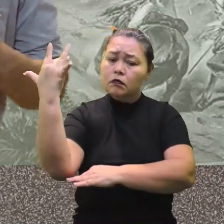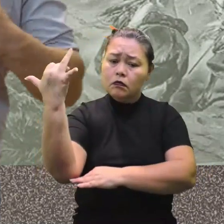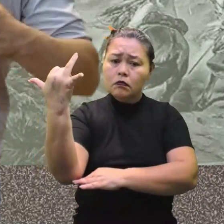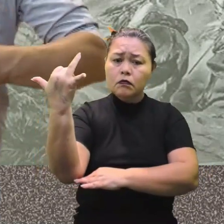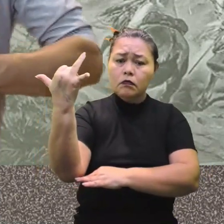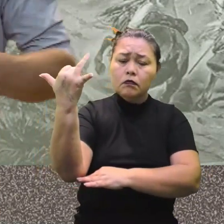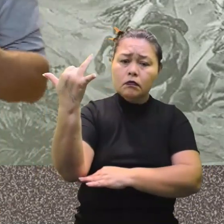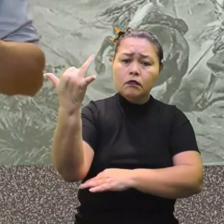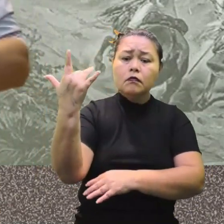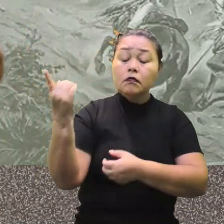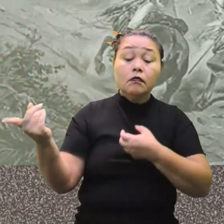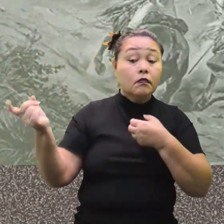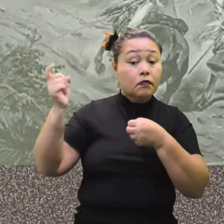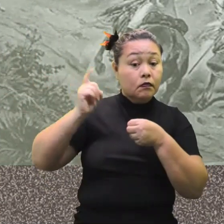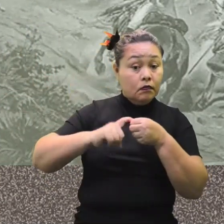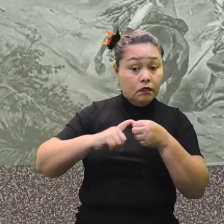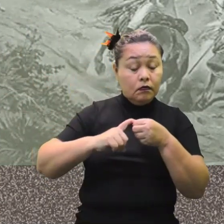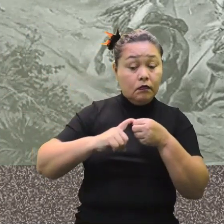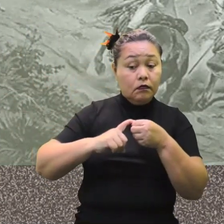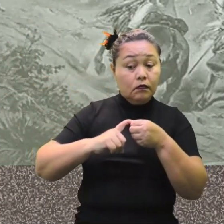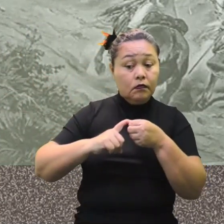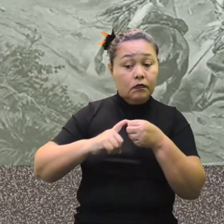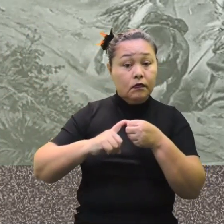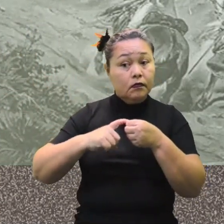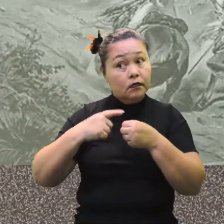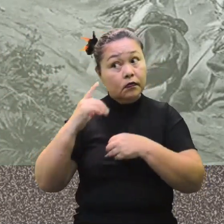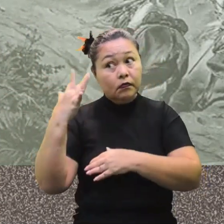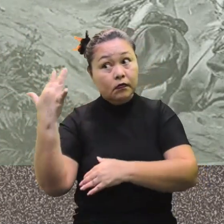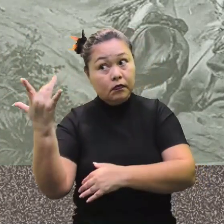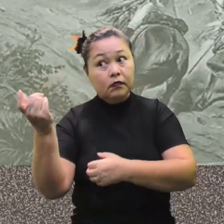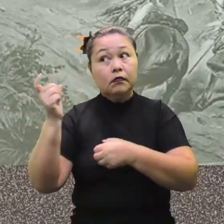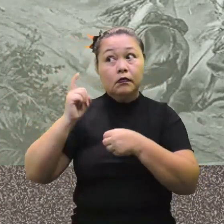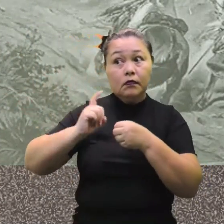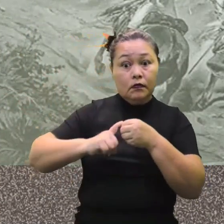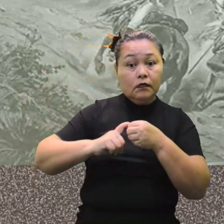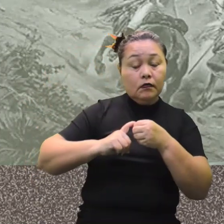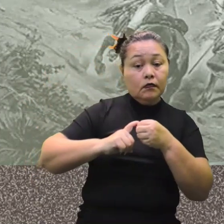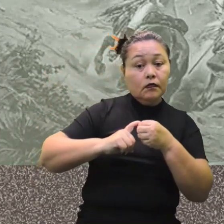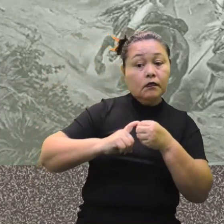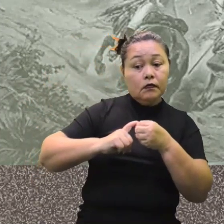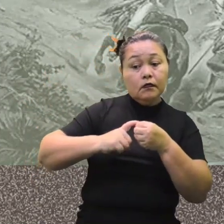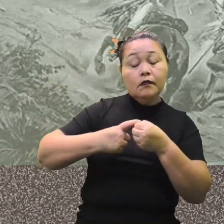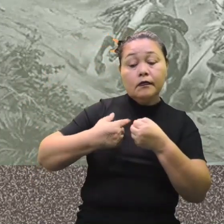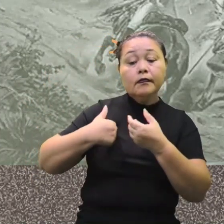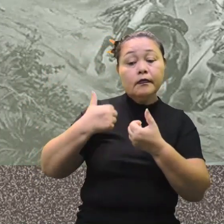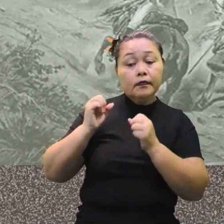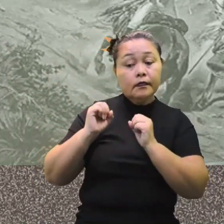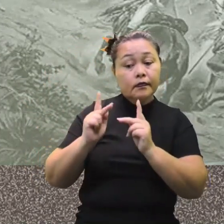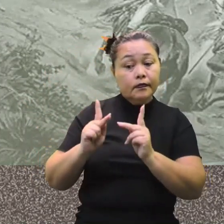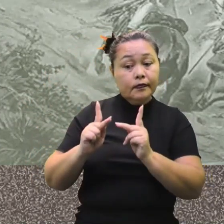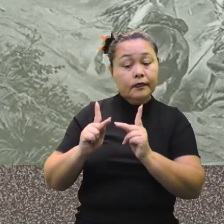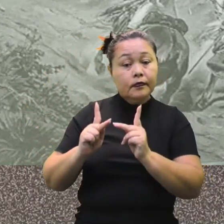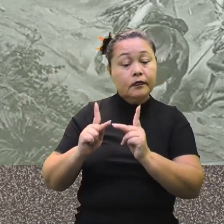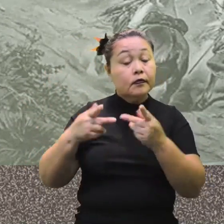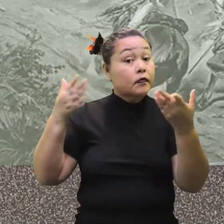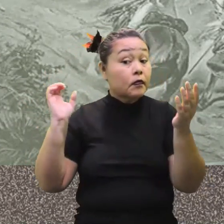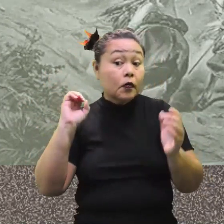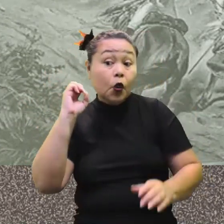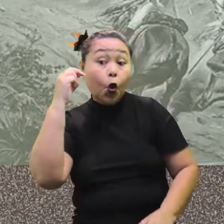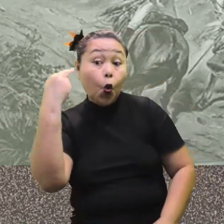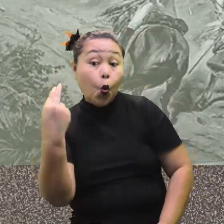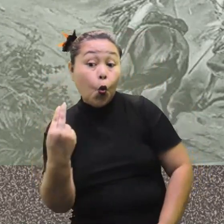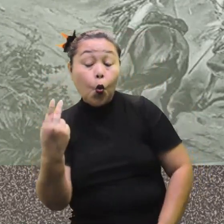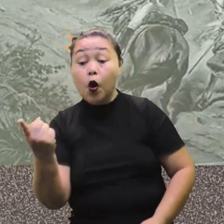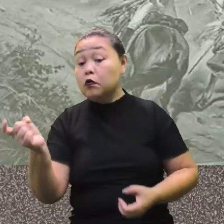mas ela pode voltar. Ela pode ser renovável, se renova, ok? Ou ela pode